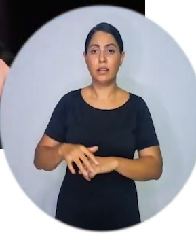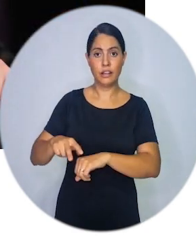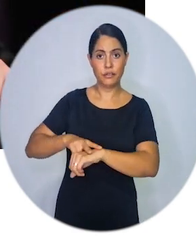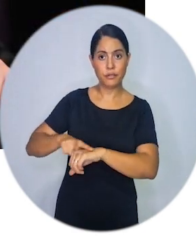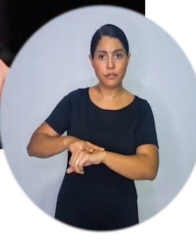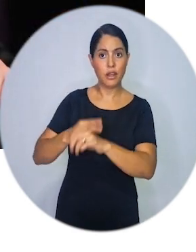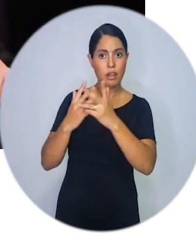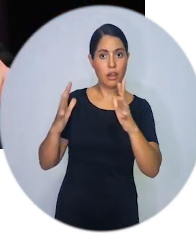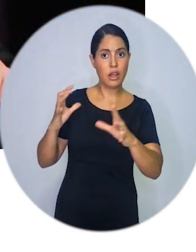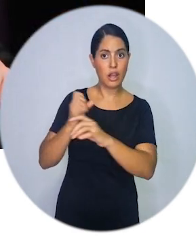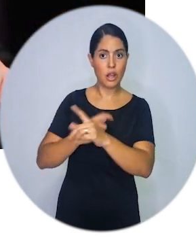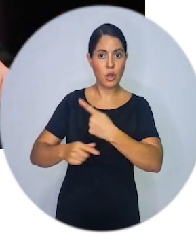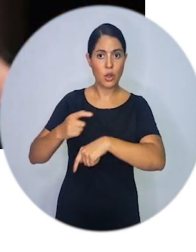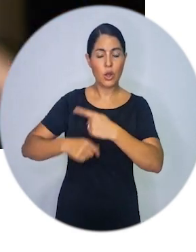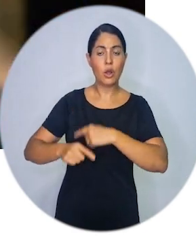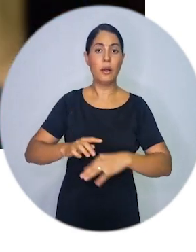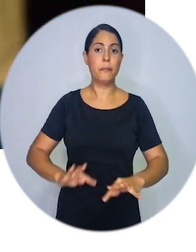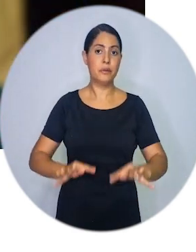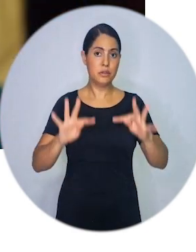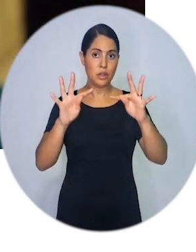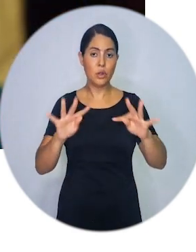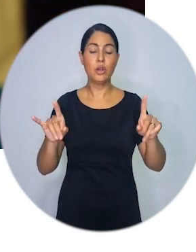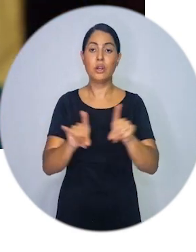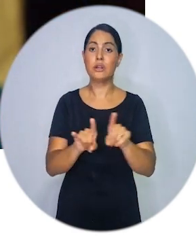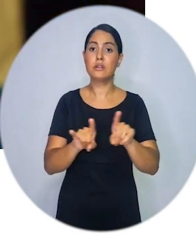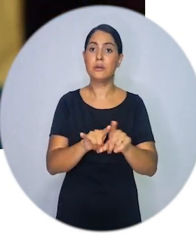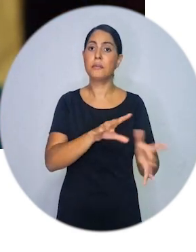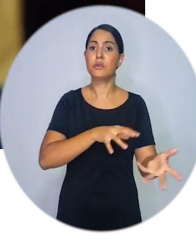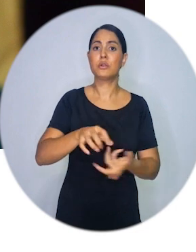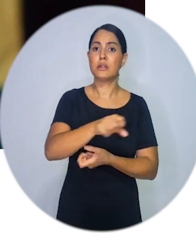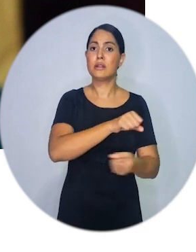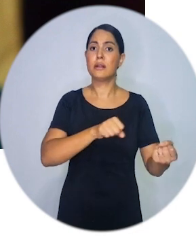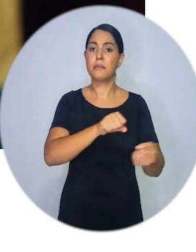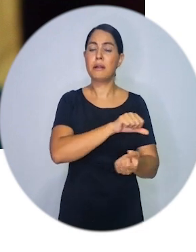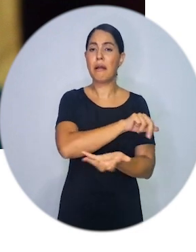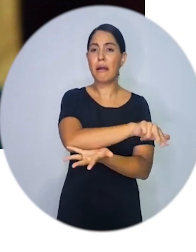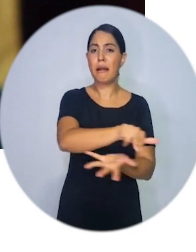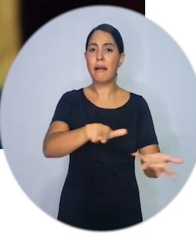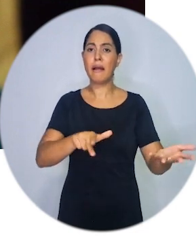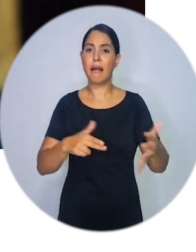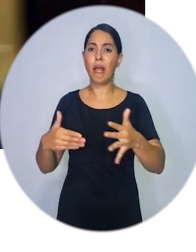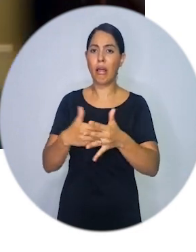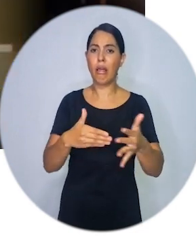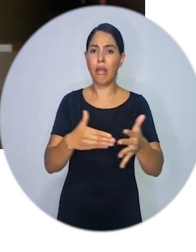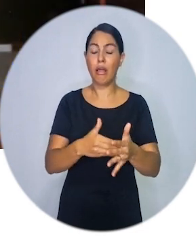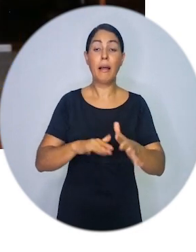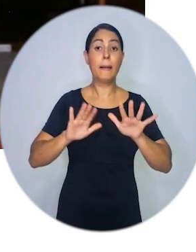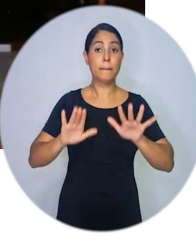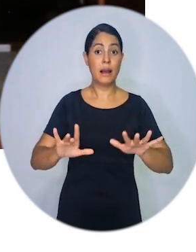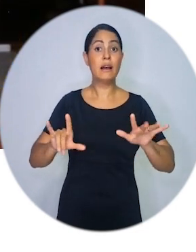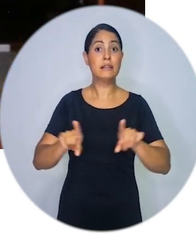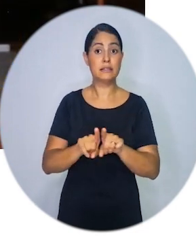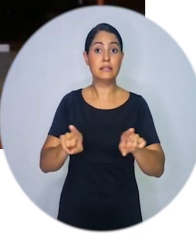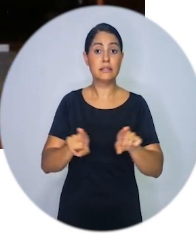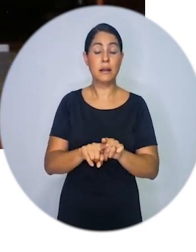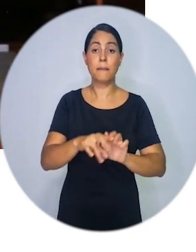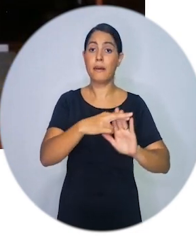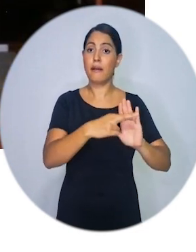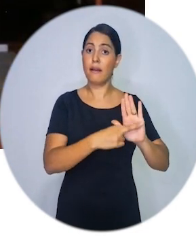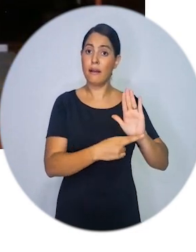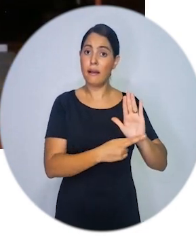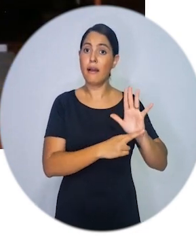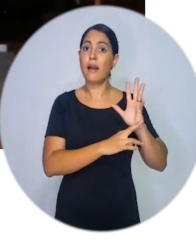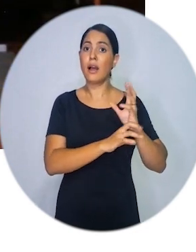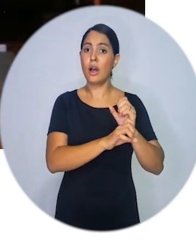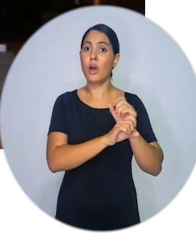verde, sustentabilidade, regulação internacional de novas tecnologias que transcendem barreiras econômicas e também remodelam